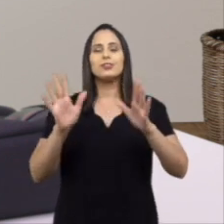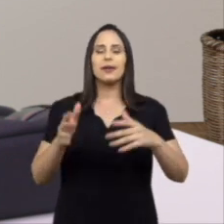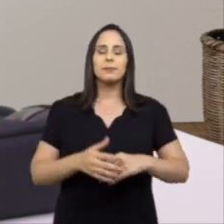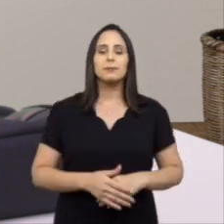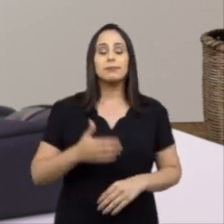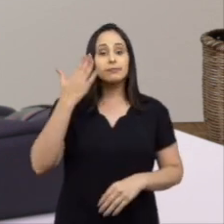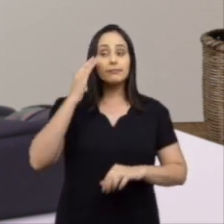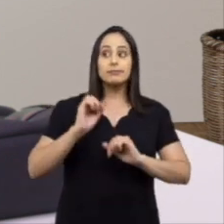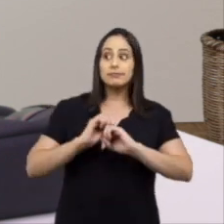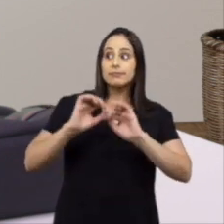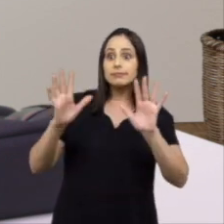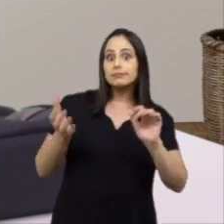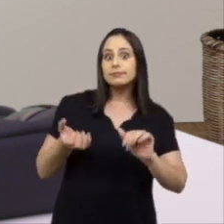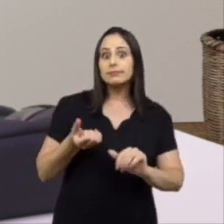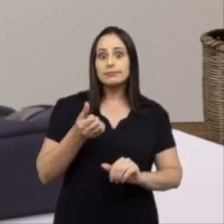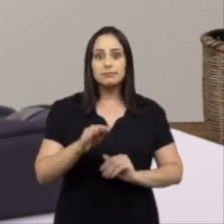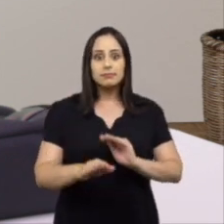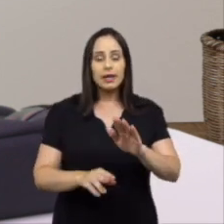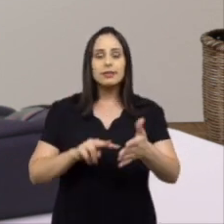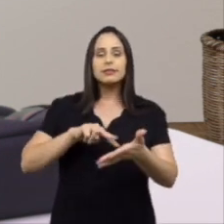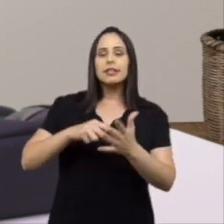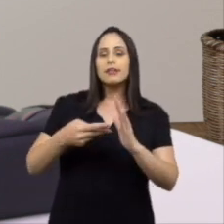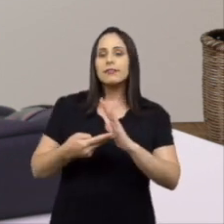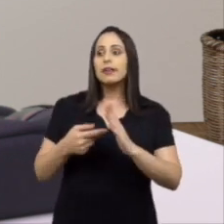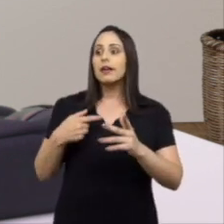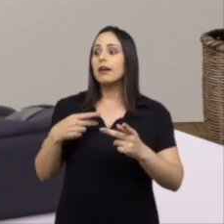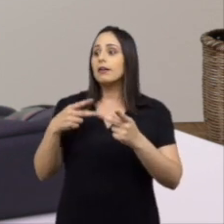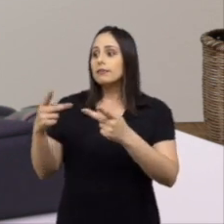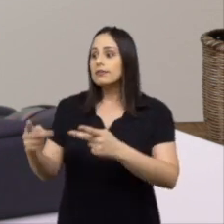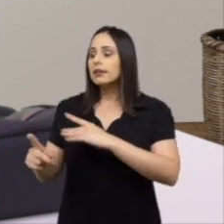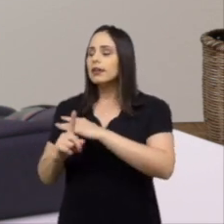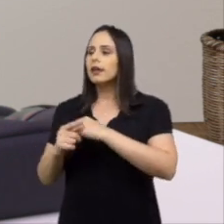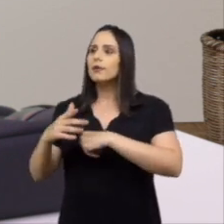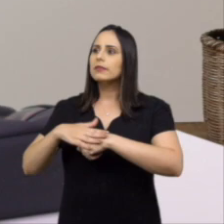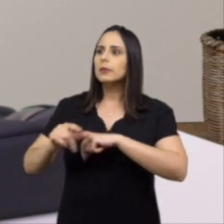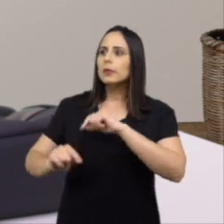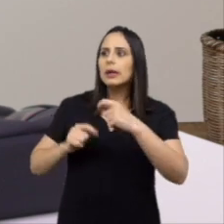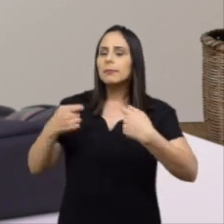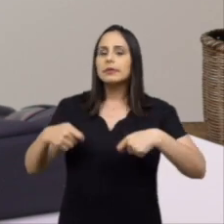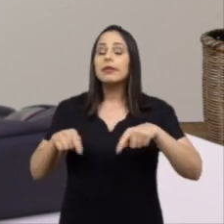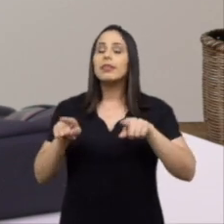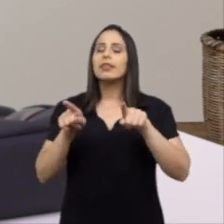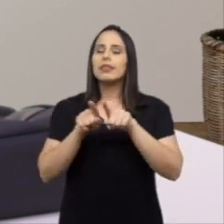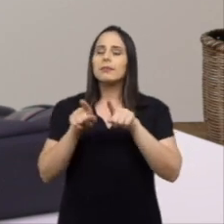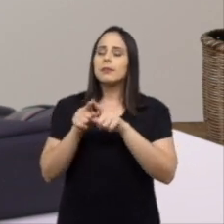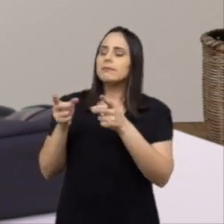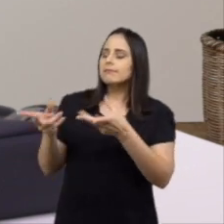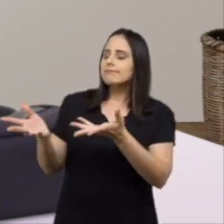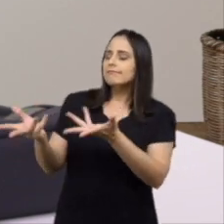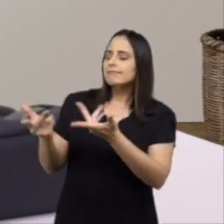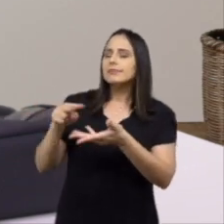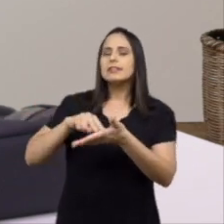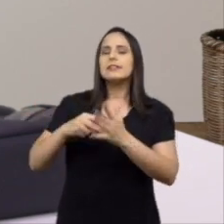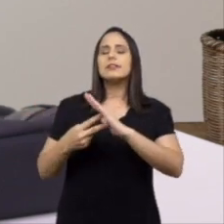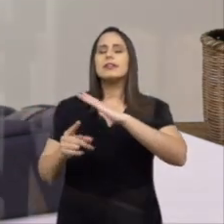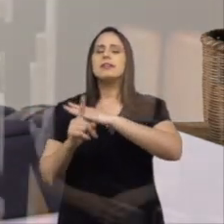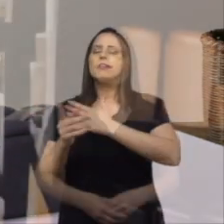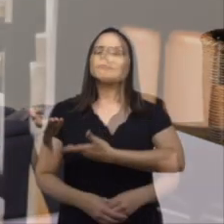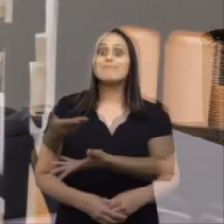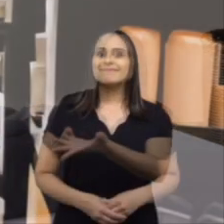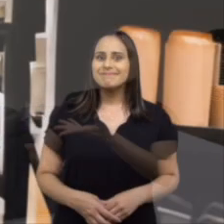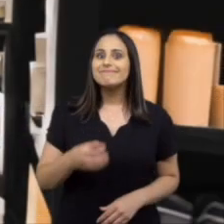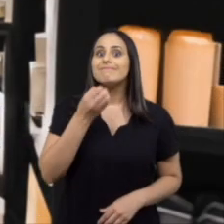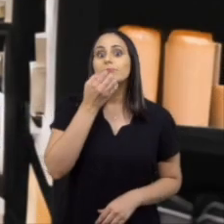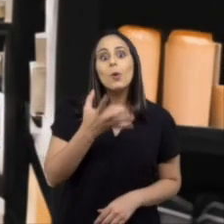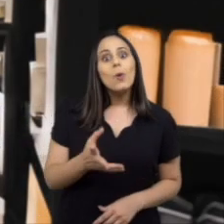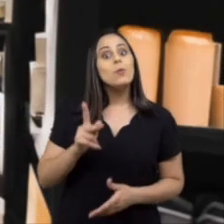da visita representam o que eu devo fazer no cliente e a venda persuasiva está mais ligada a como eu vou interagir com o